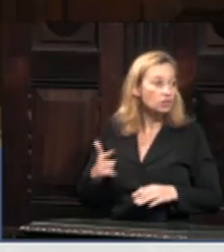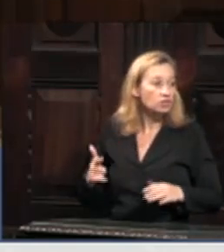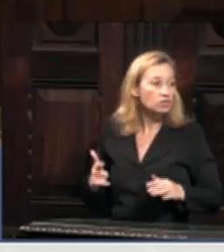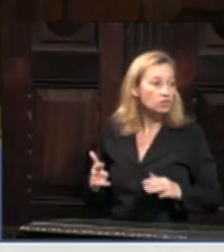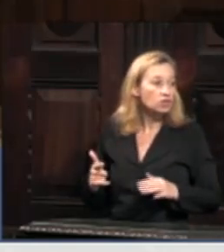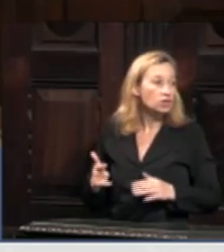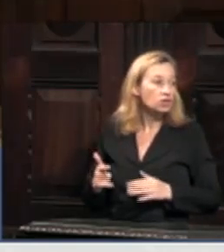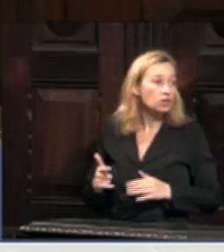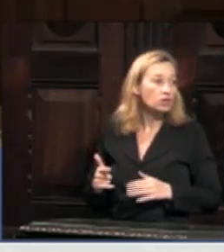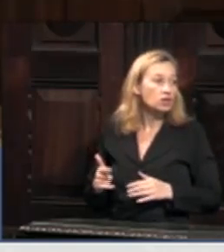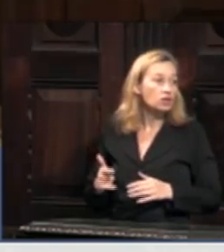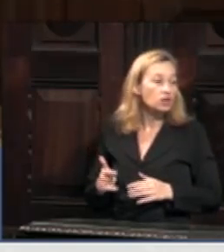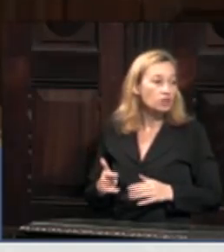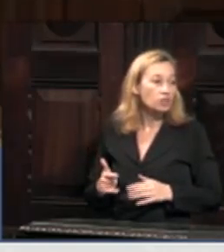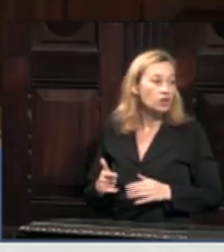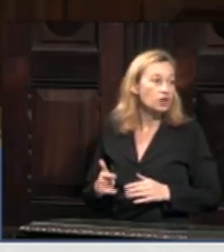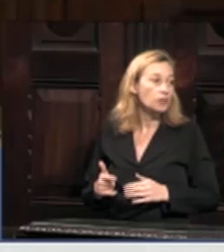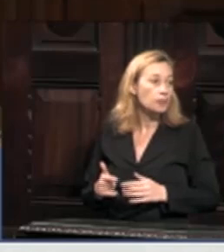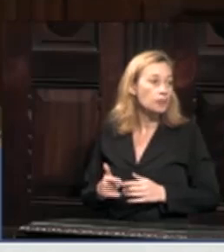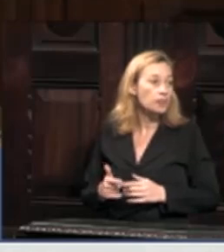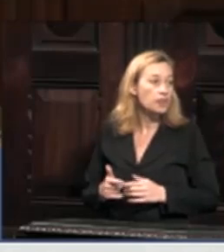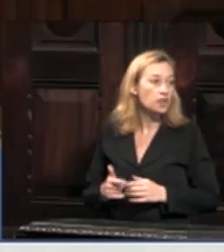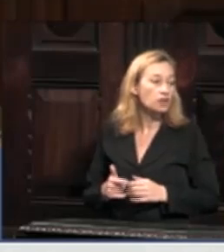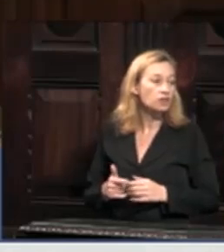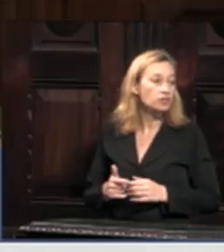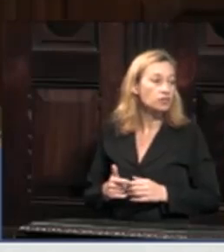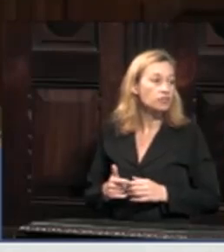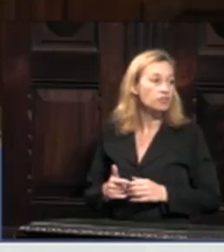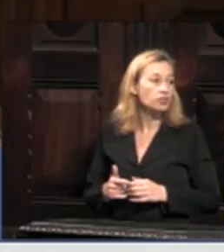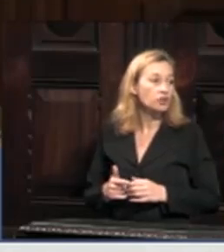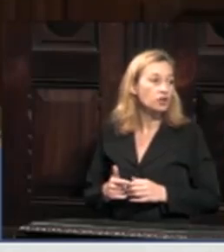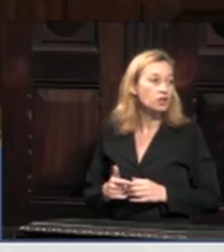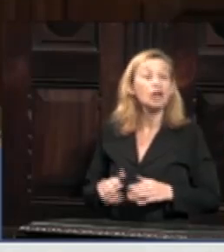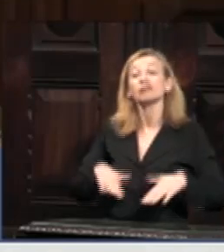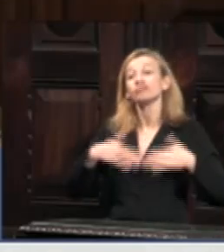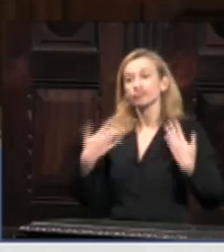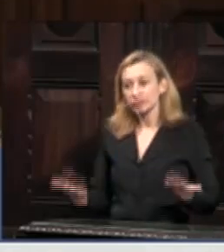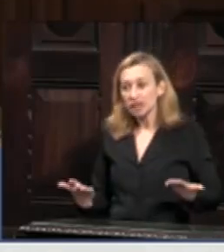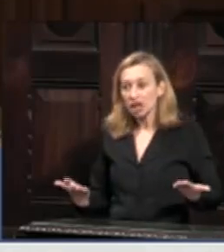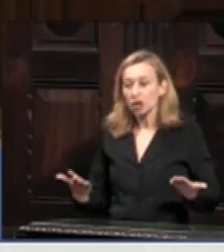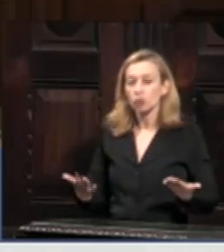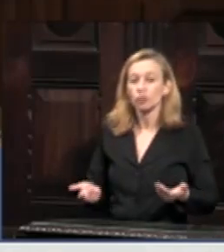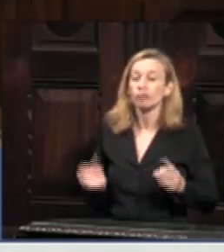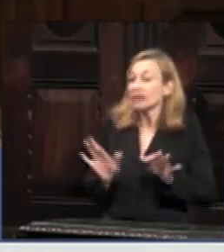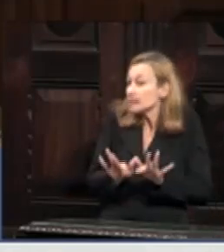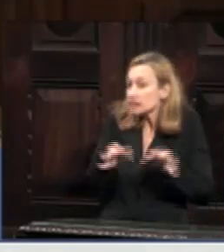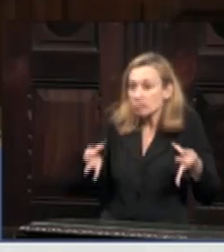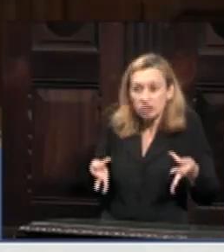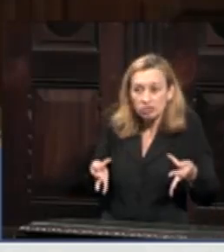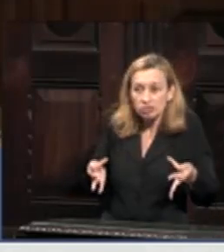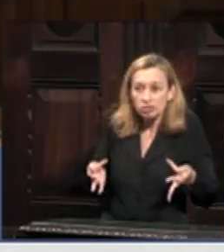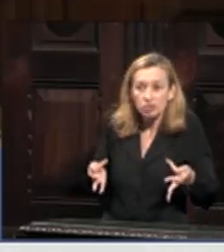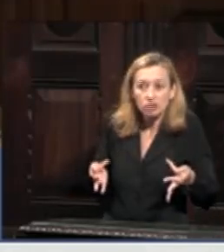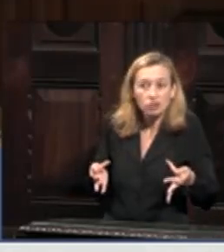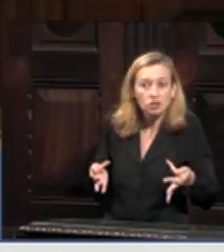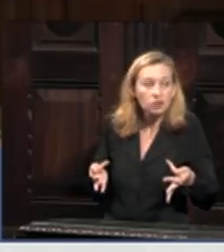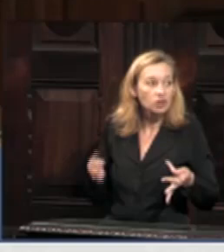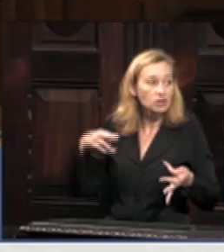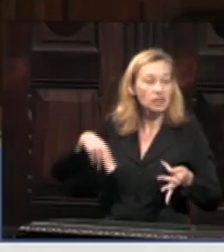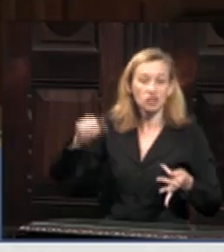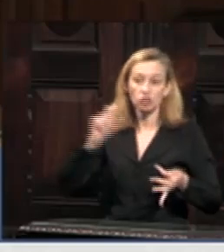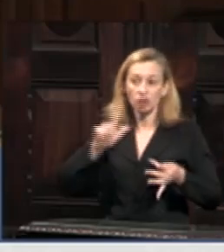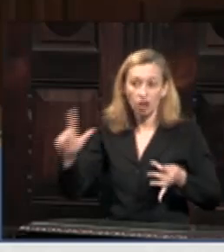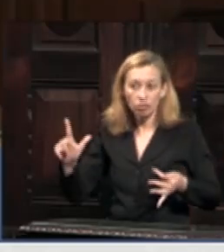falência ainda maior do que a que já está. Então a decisão é muito simples. A nível